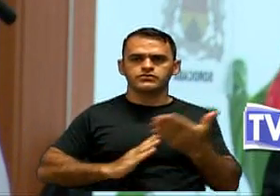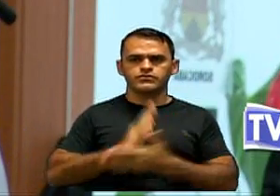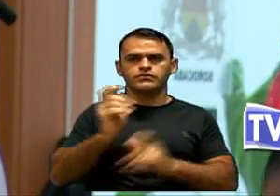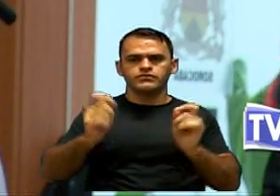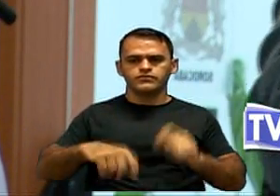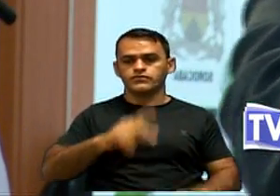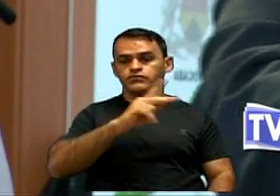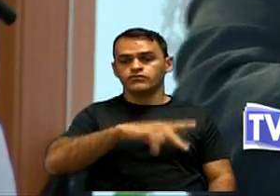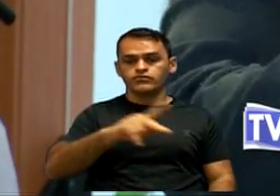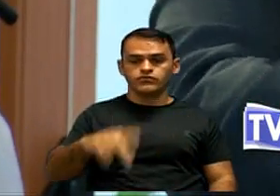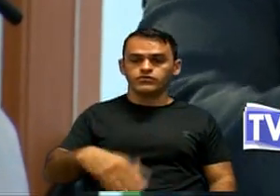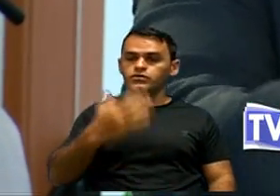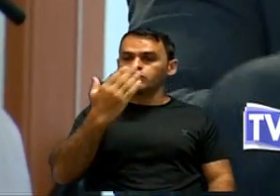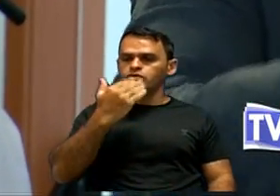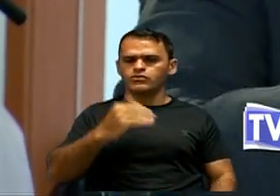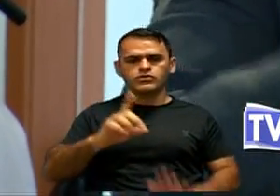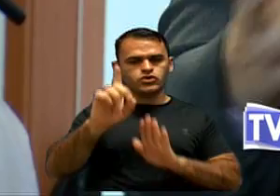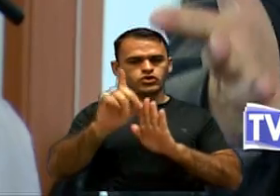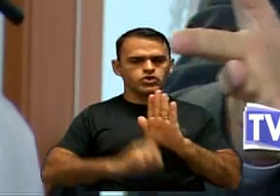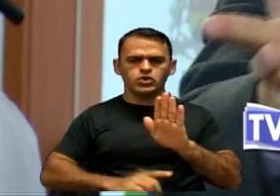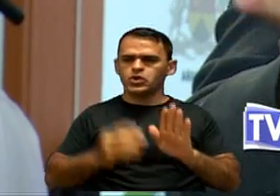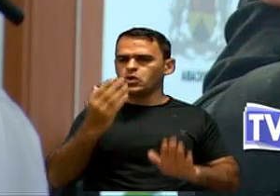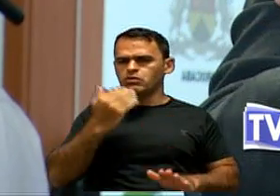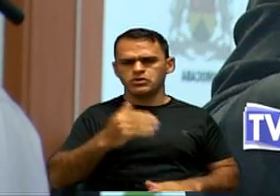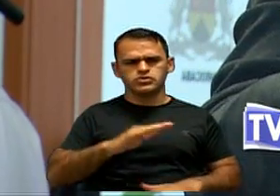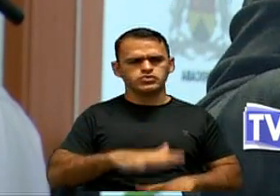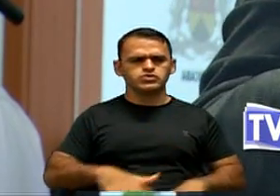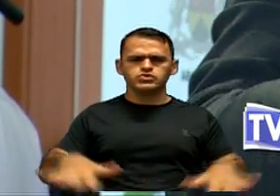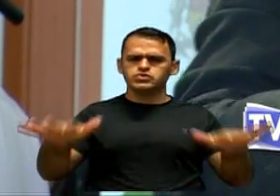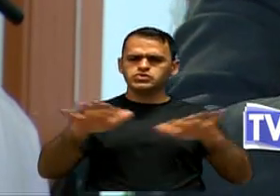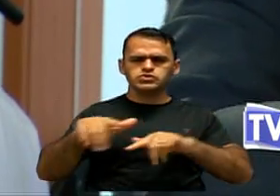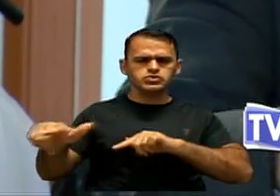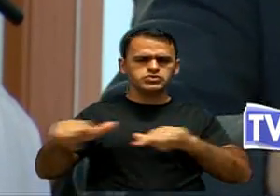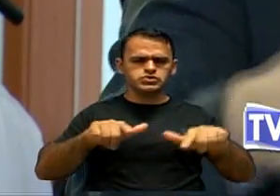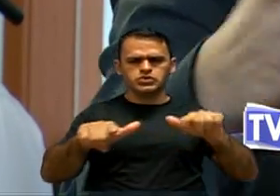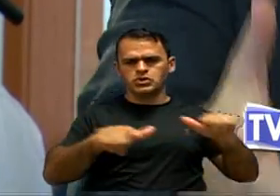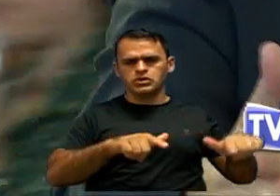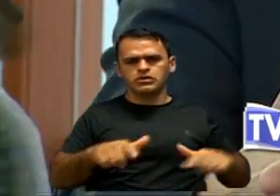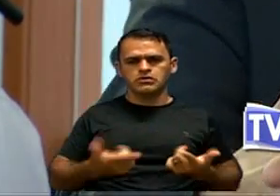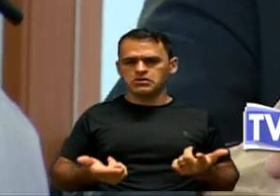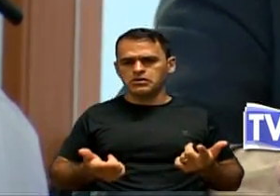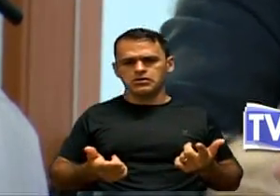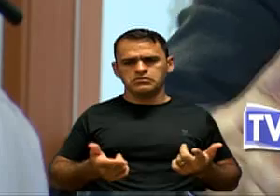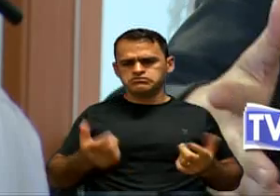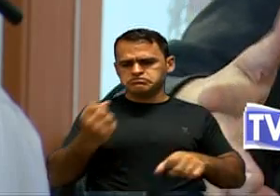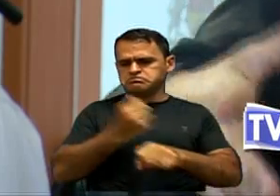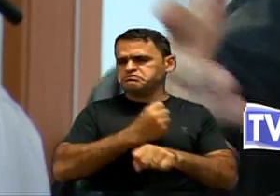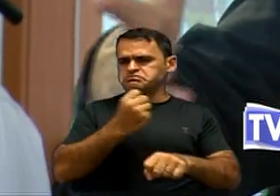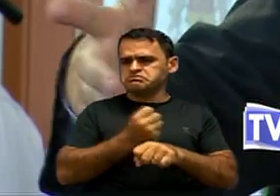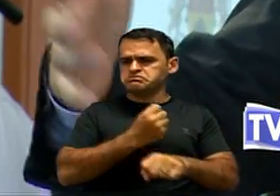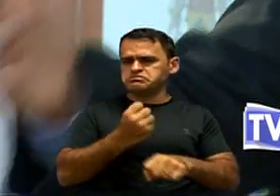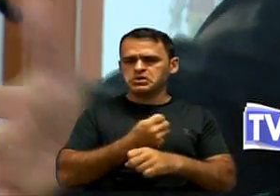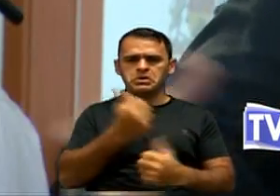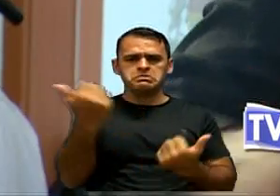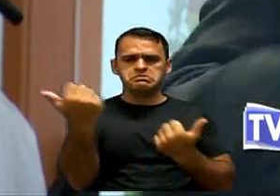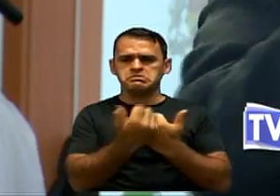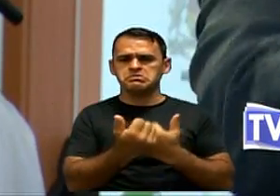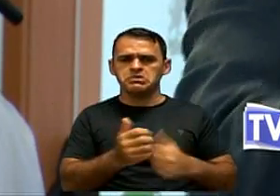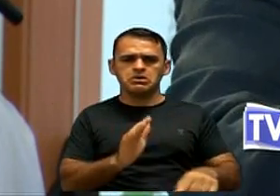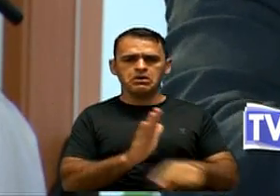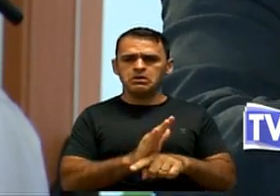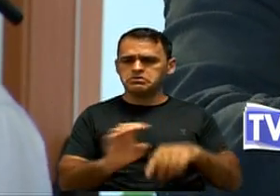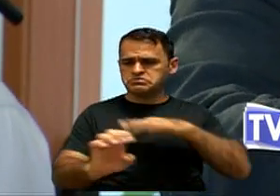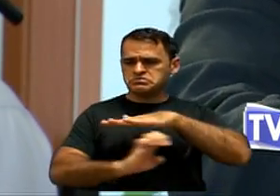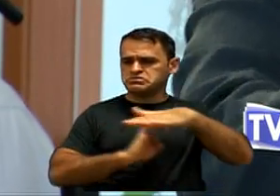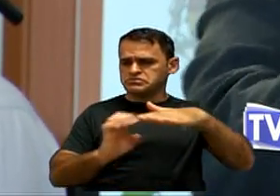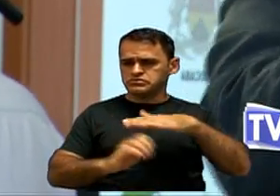professores possam ter direito à refeição. Qualquer trabalhador tem. A pessoa trabalha de servente e pedreiro, às vezes trabalha em qualquer empresa e tem o